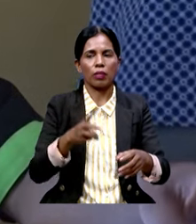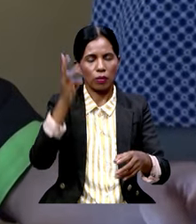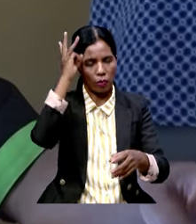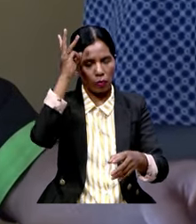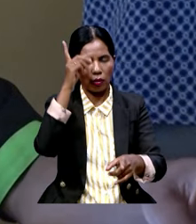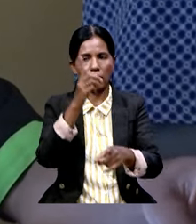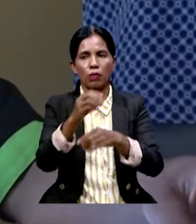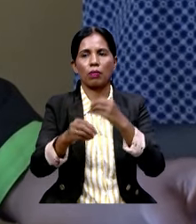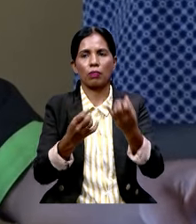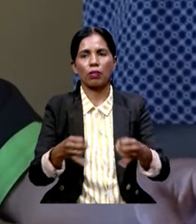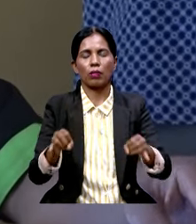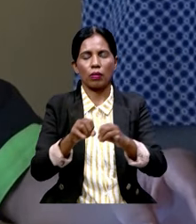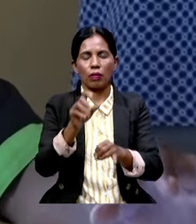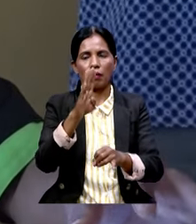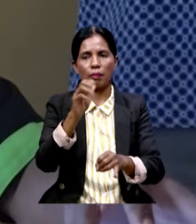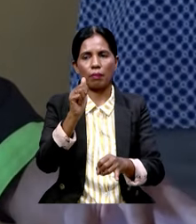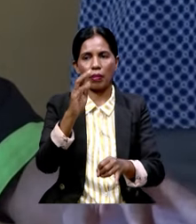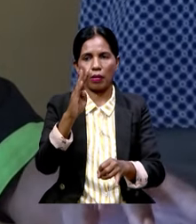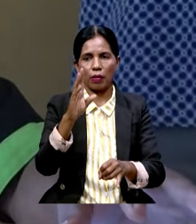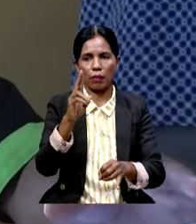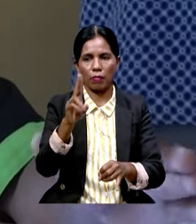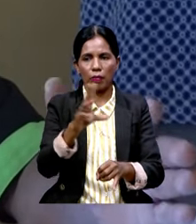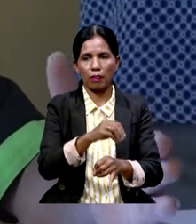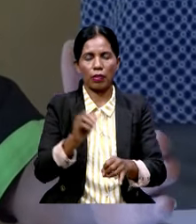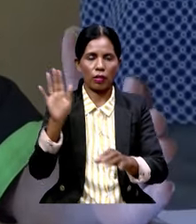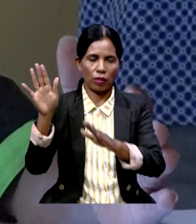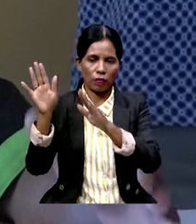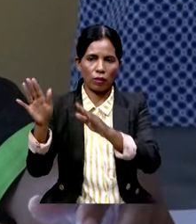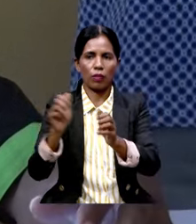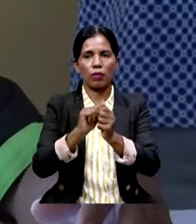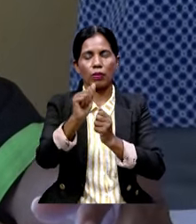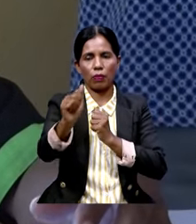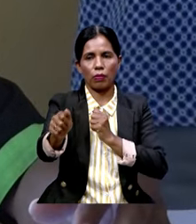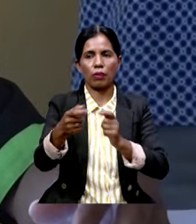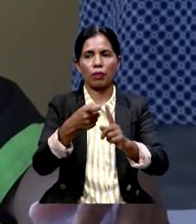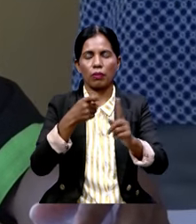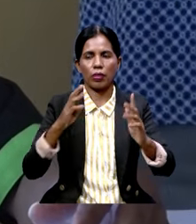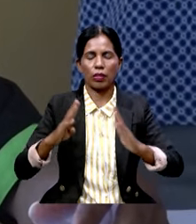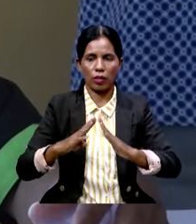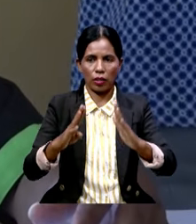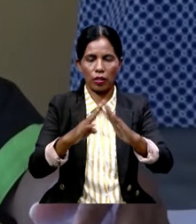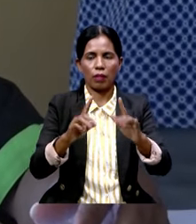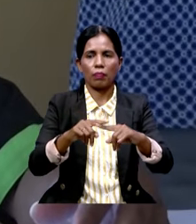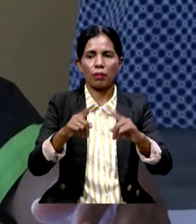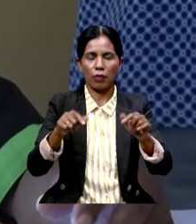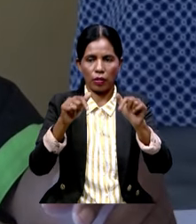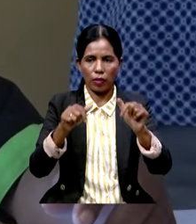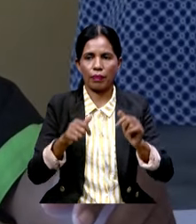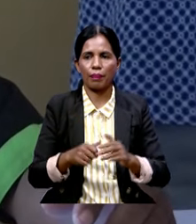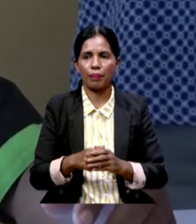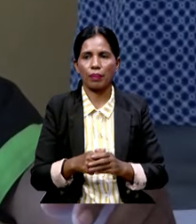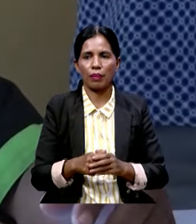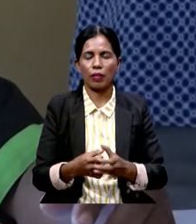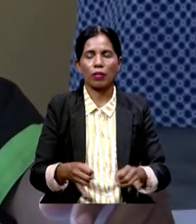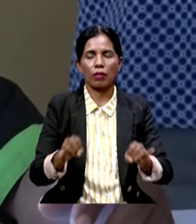isso quando vai instituto bambu tava nem ia ali o área rural e do cosi cidade, mas bem ia né ia como